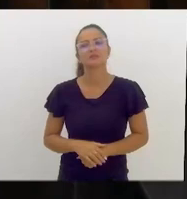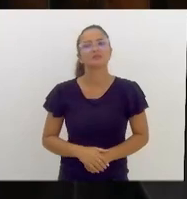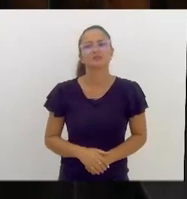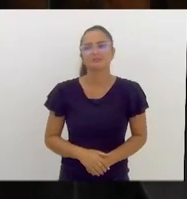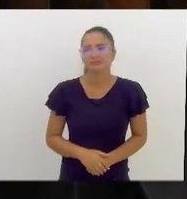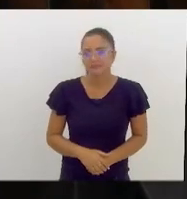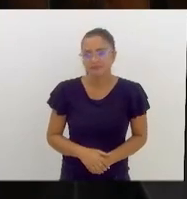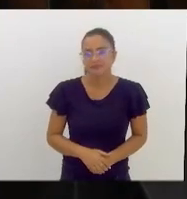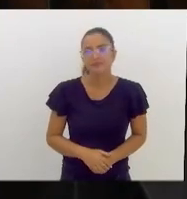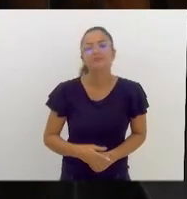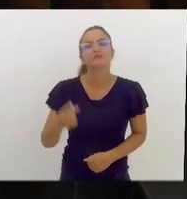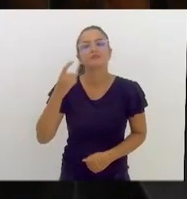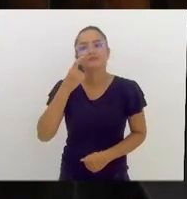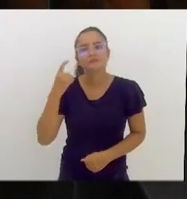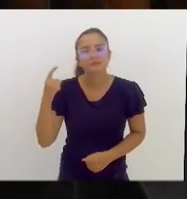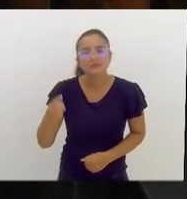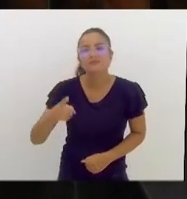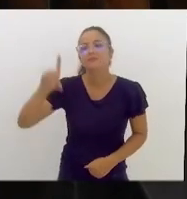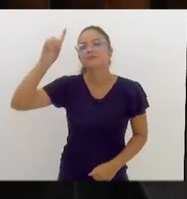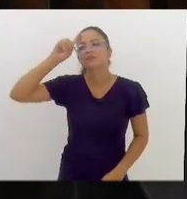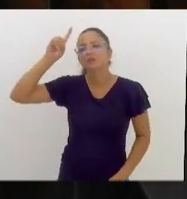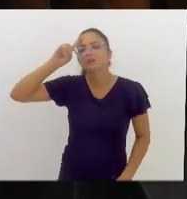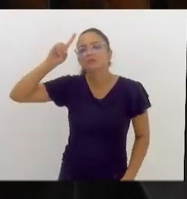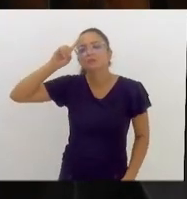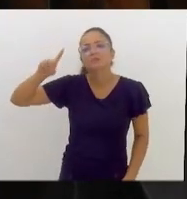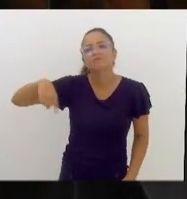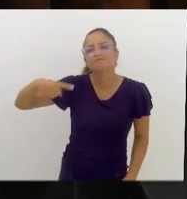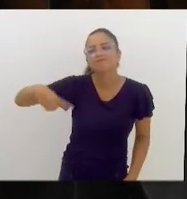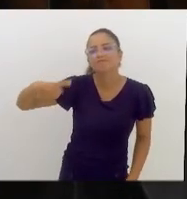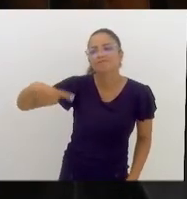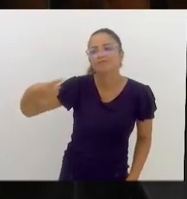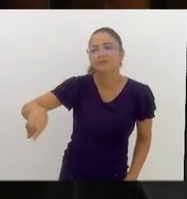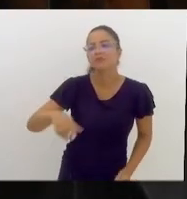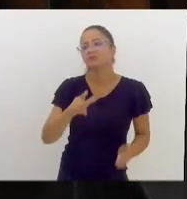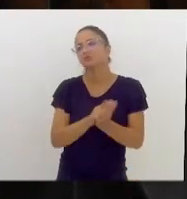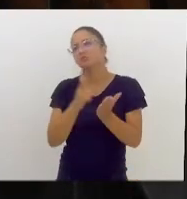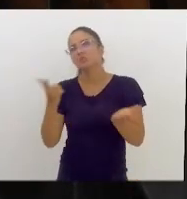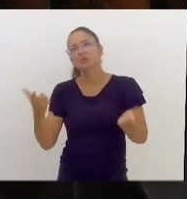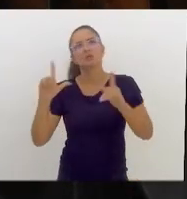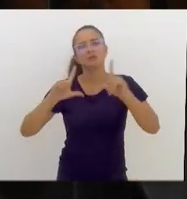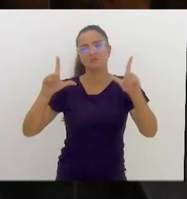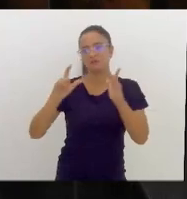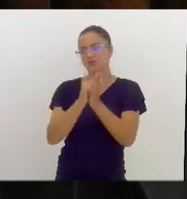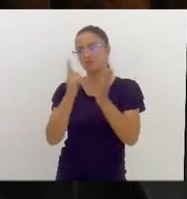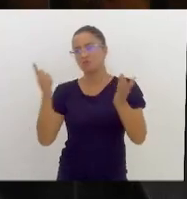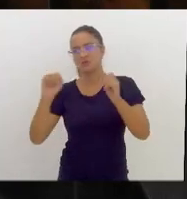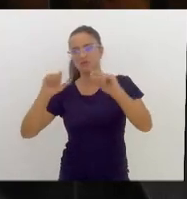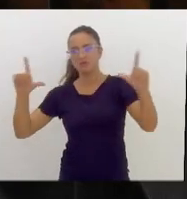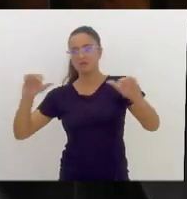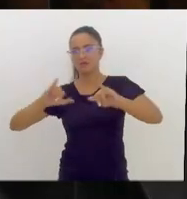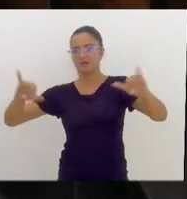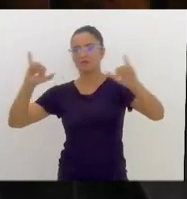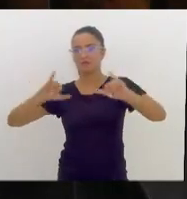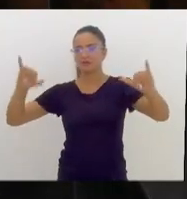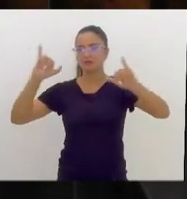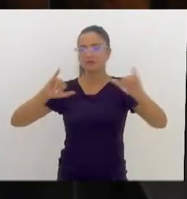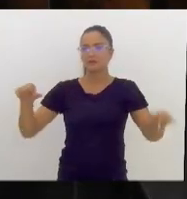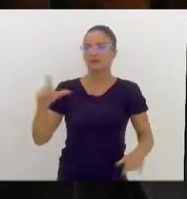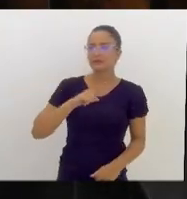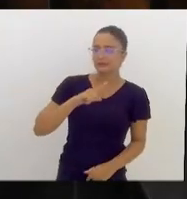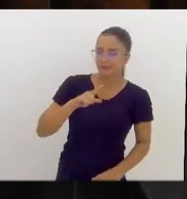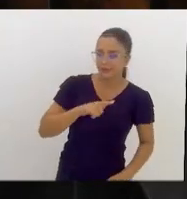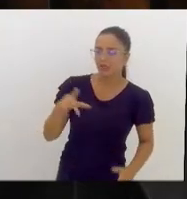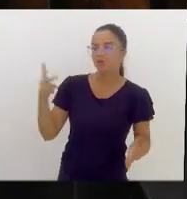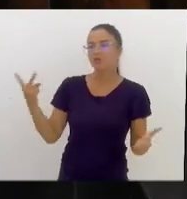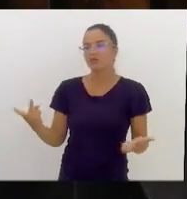apostar para ganhar. Todo dia, nos jornais televisivos da manhã, todo dia tem um